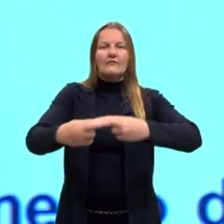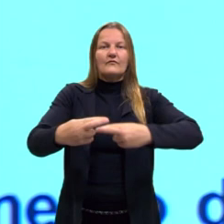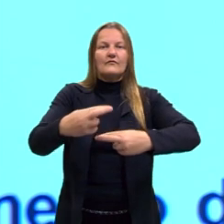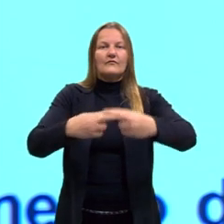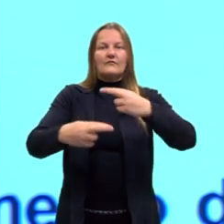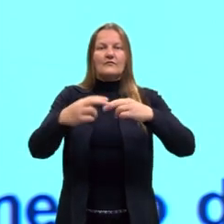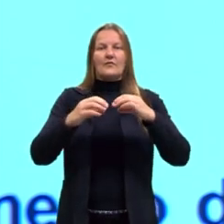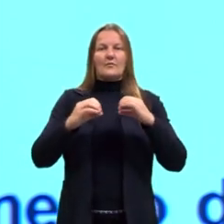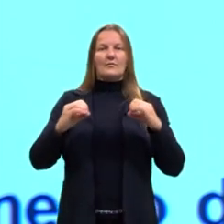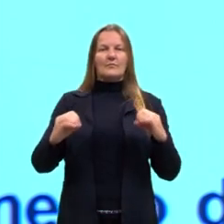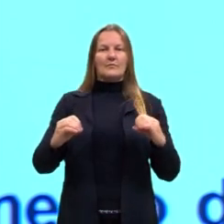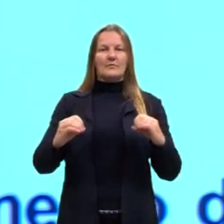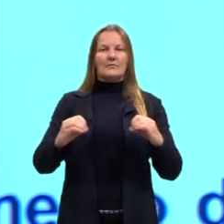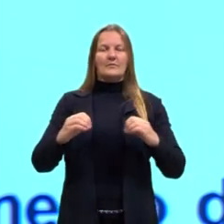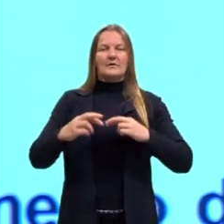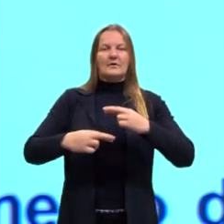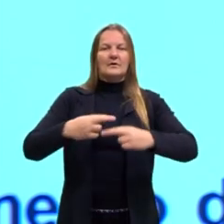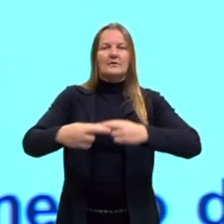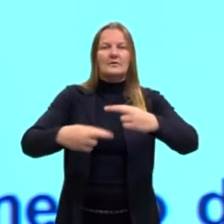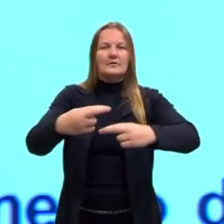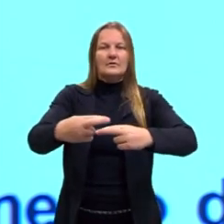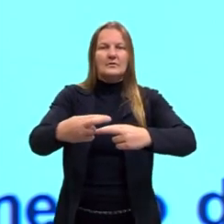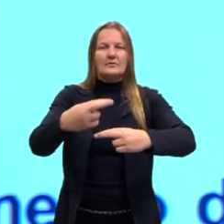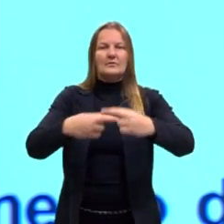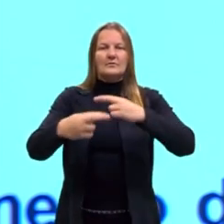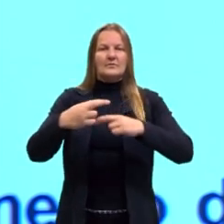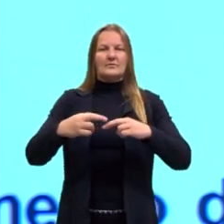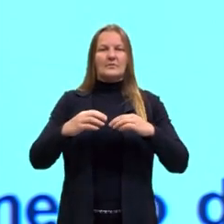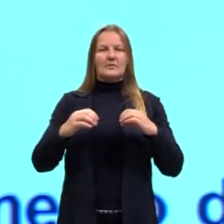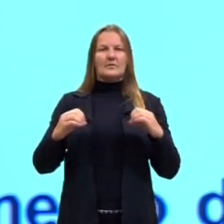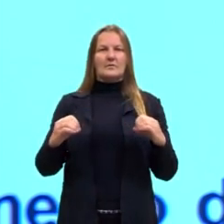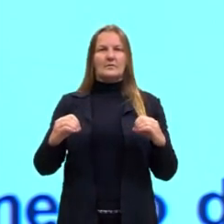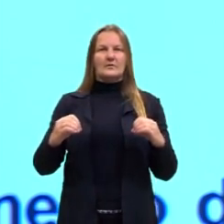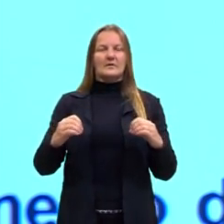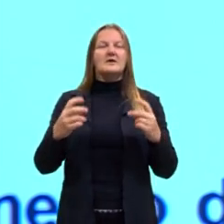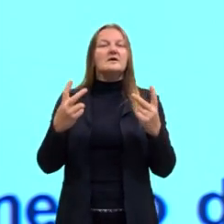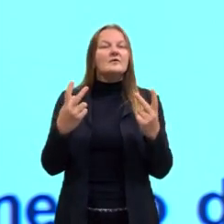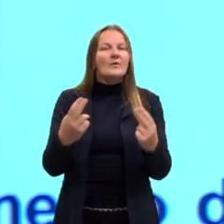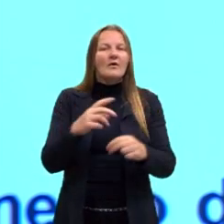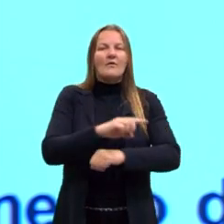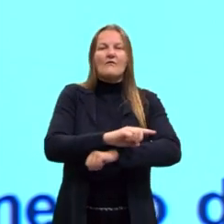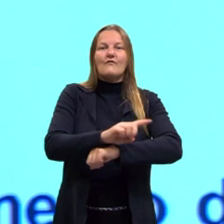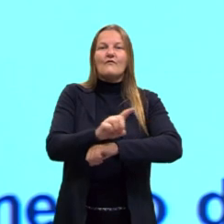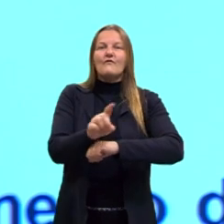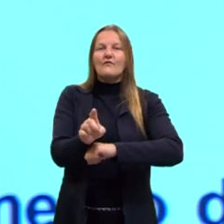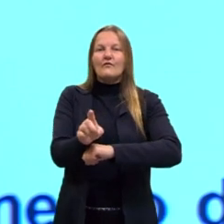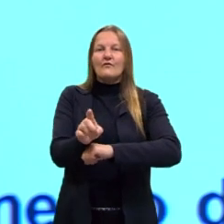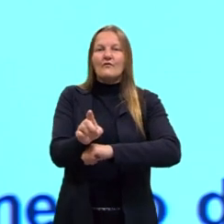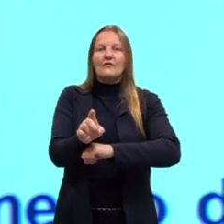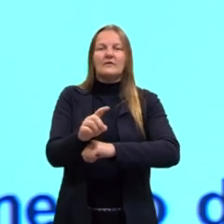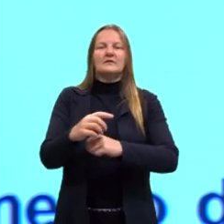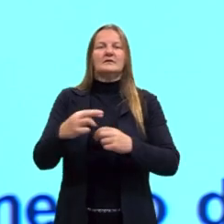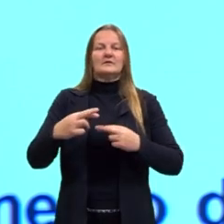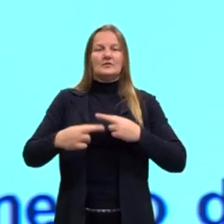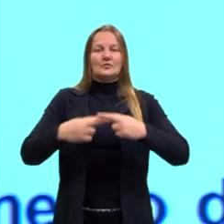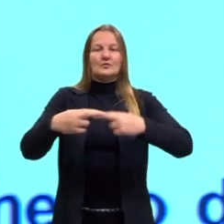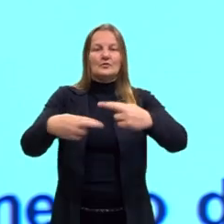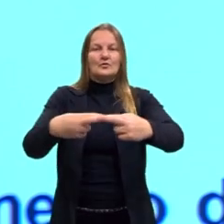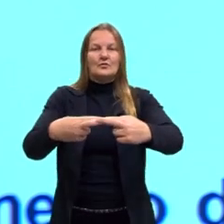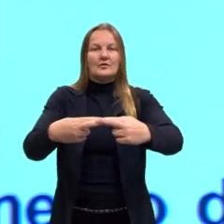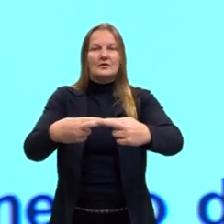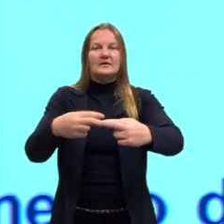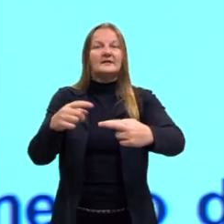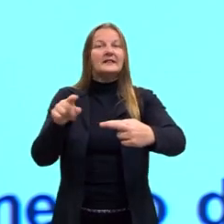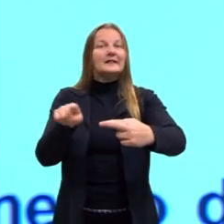produtos formando os reagentes então quando essas duas velocidades se igualam ocorre o